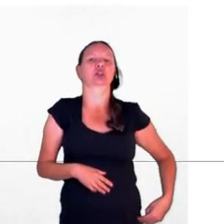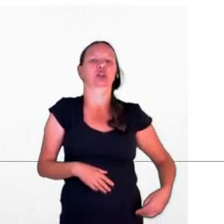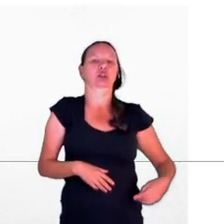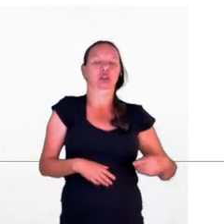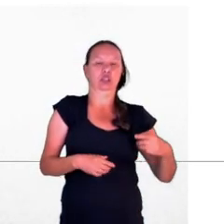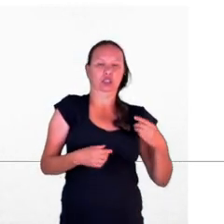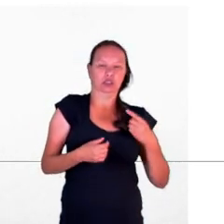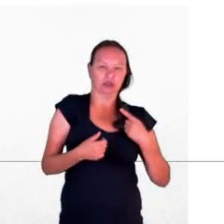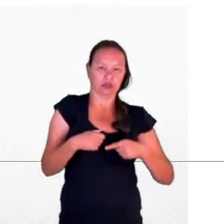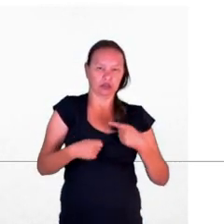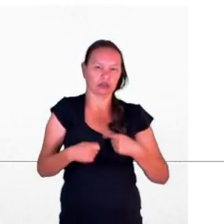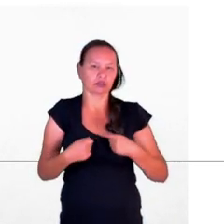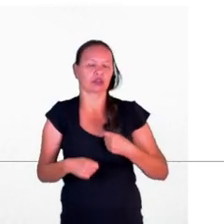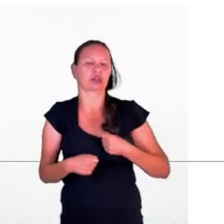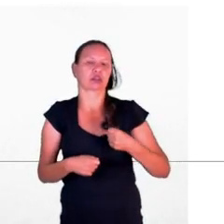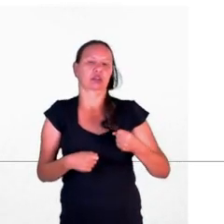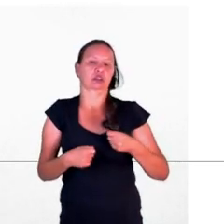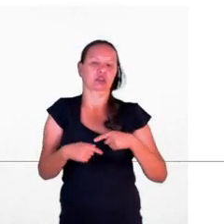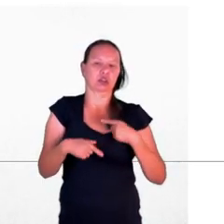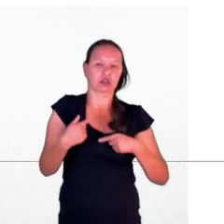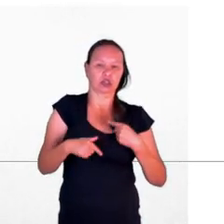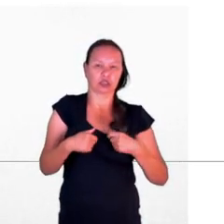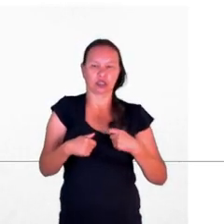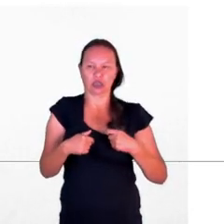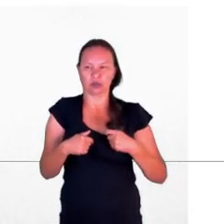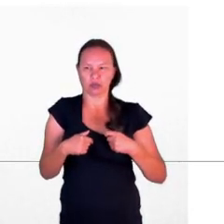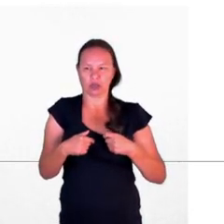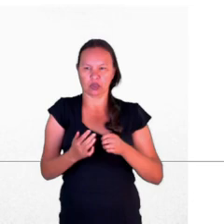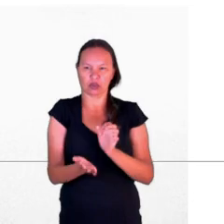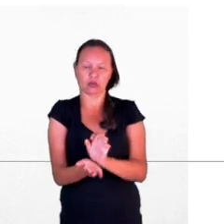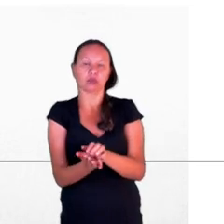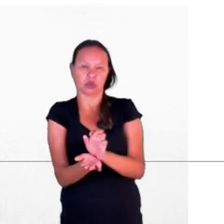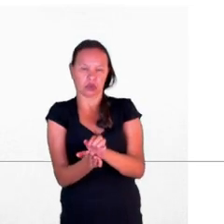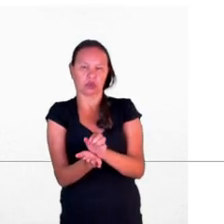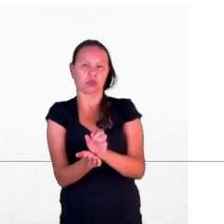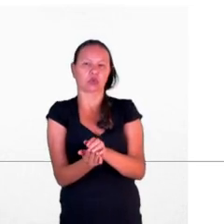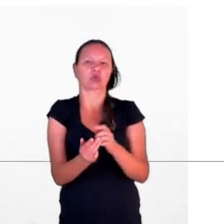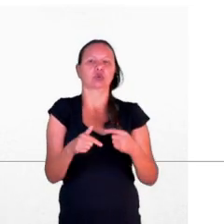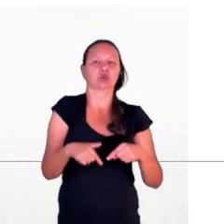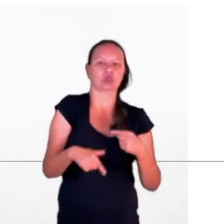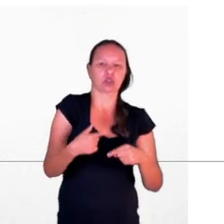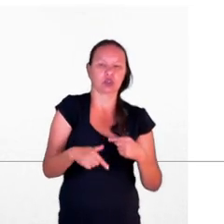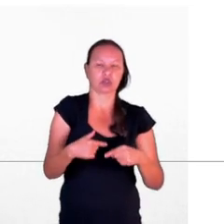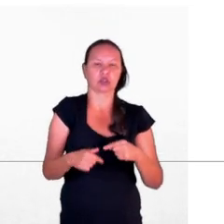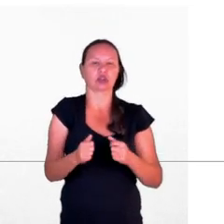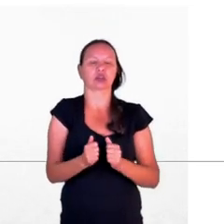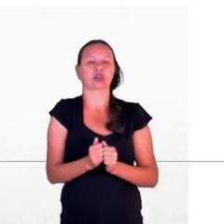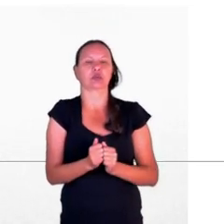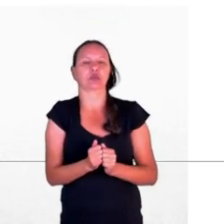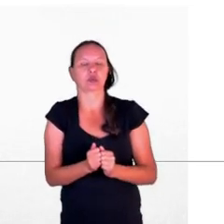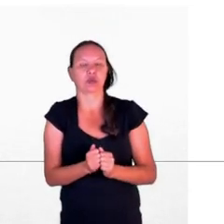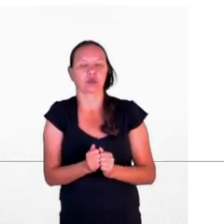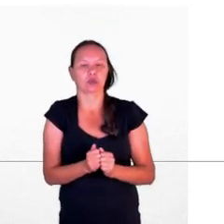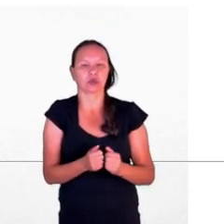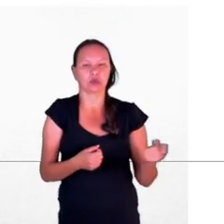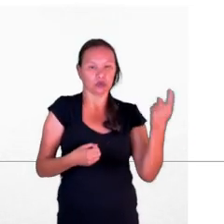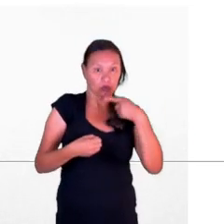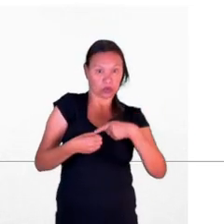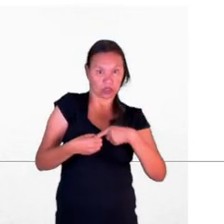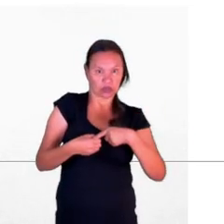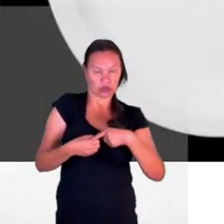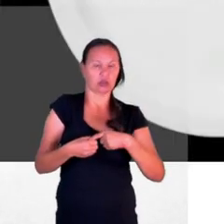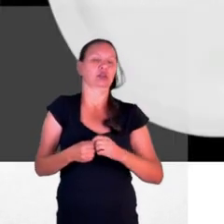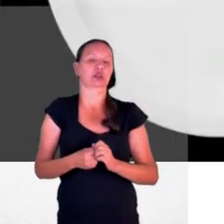Pernambuco nós iniciamos em nós iniciamos pode passando eu tô aqui né É